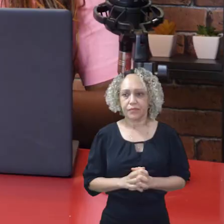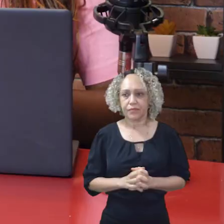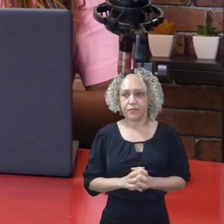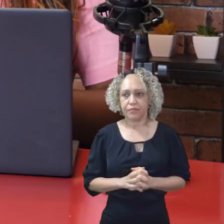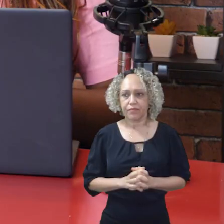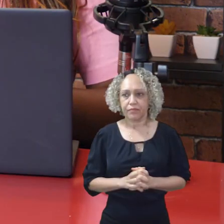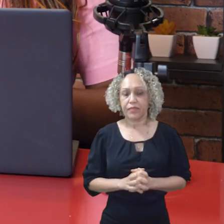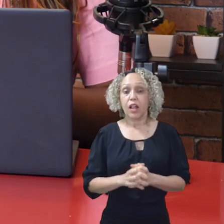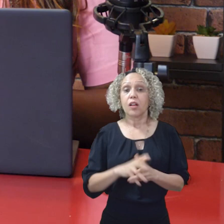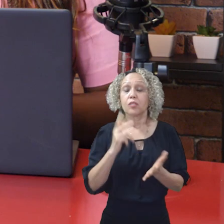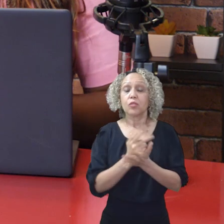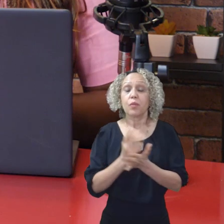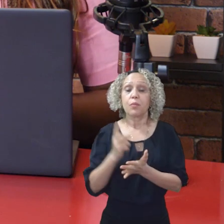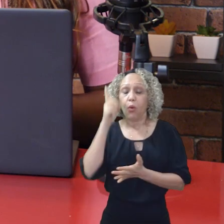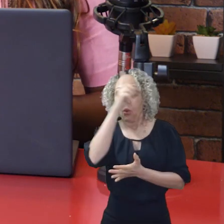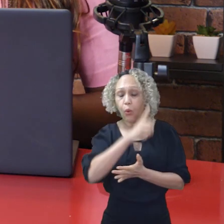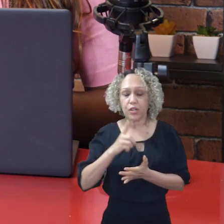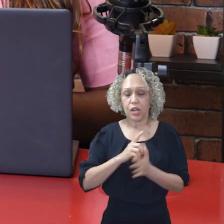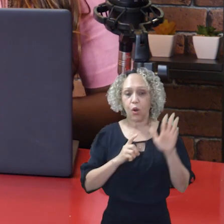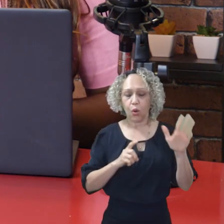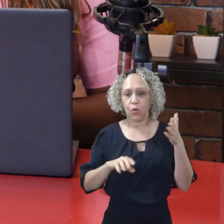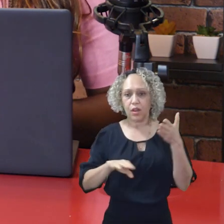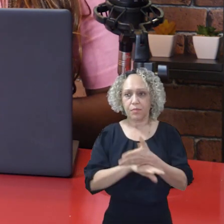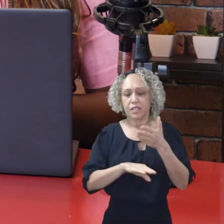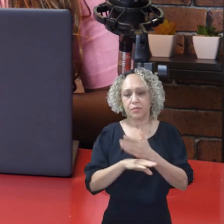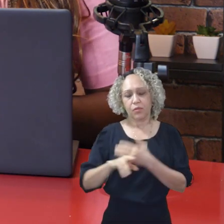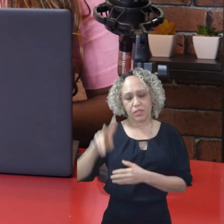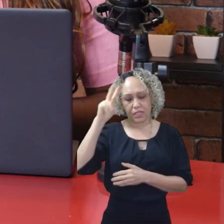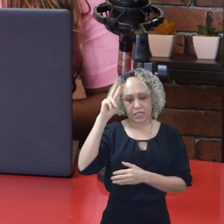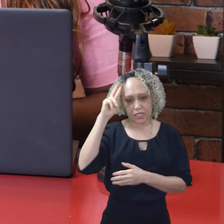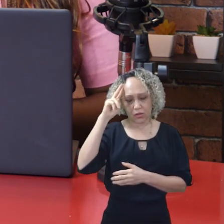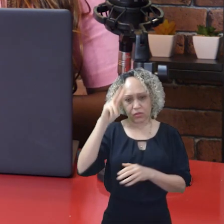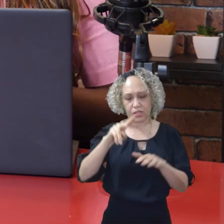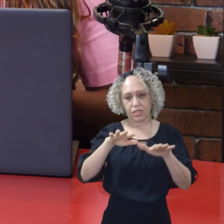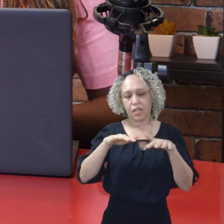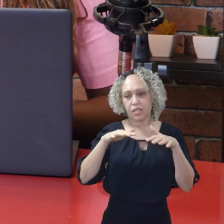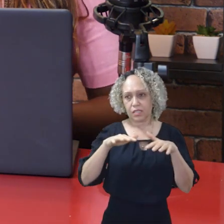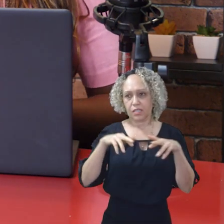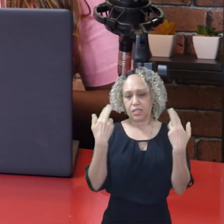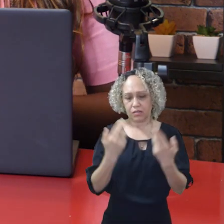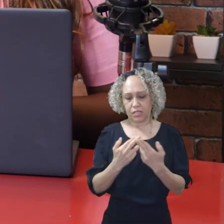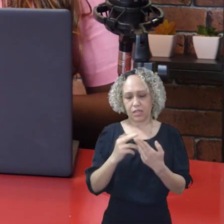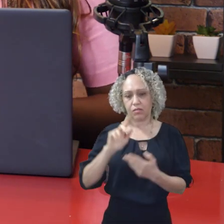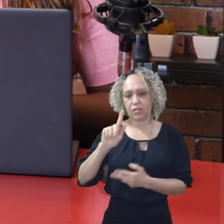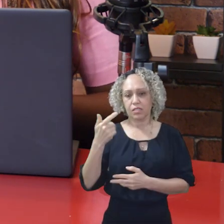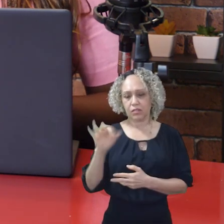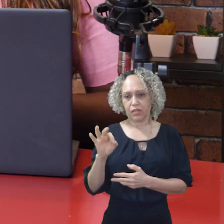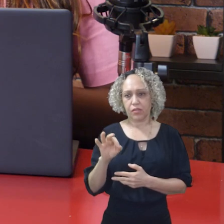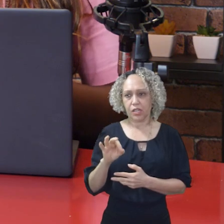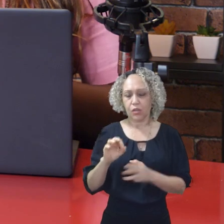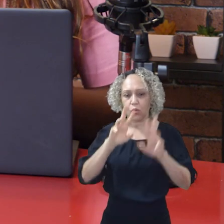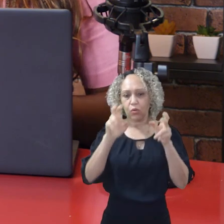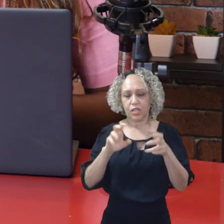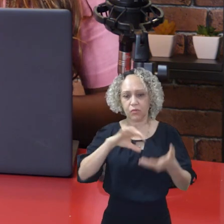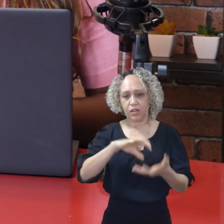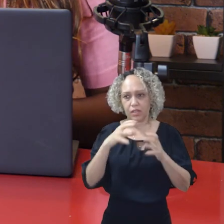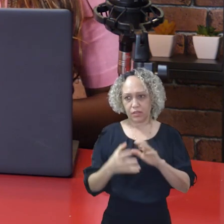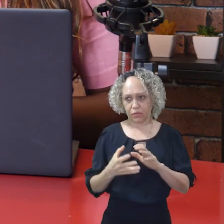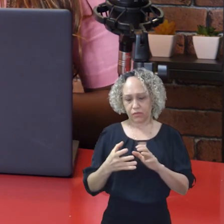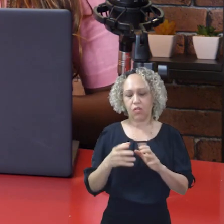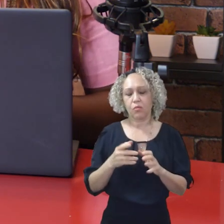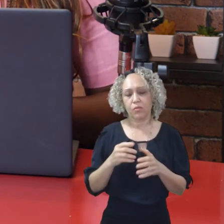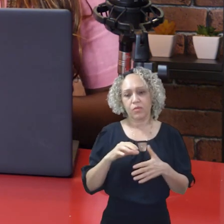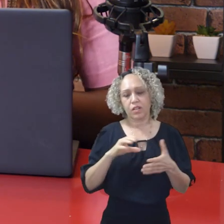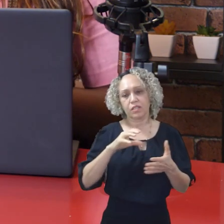mais. No mesmo dia, Lula participou da segunda sessão da reunião de líderes do G20, cujo tema foi